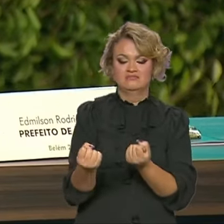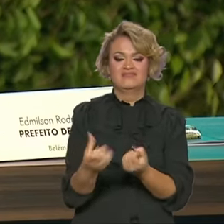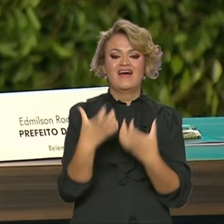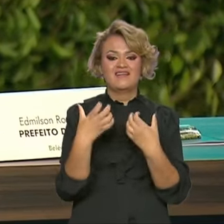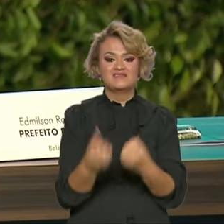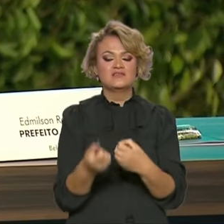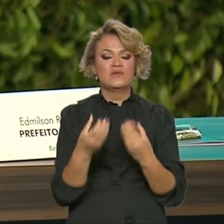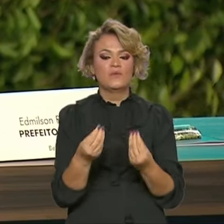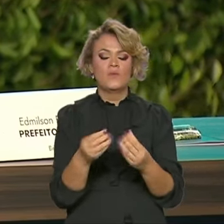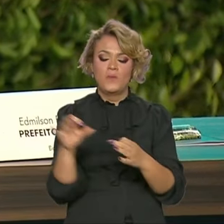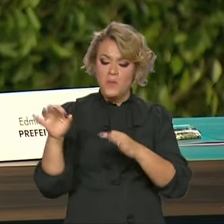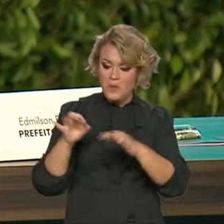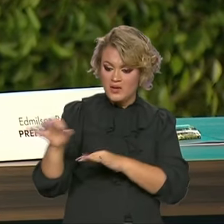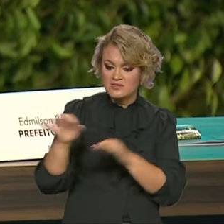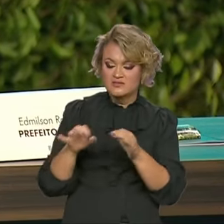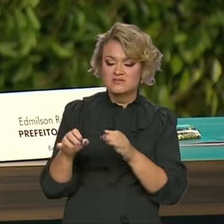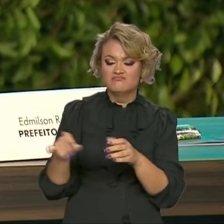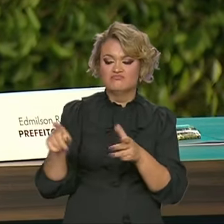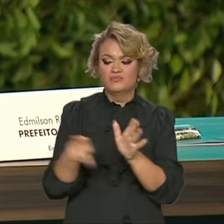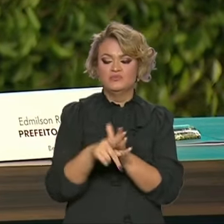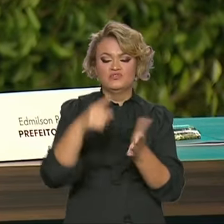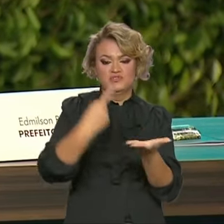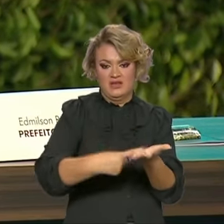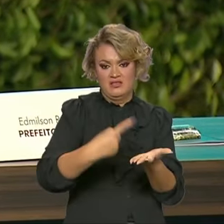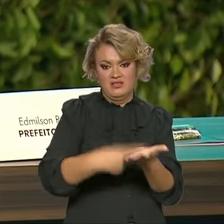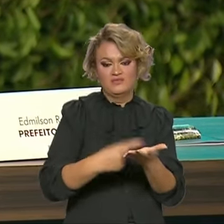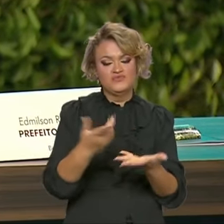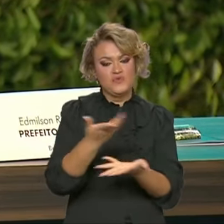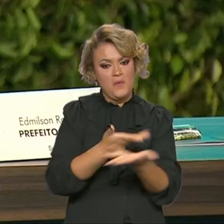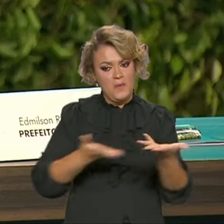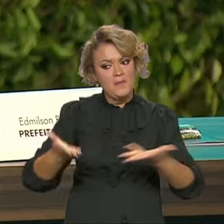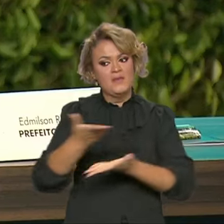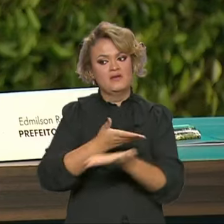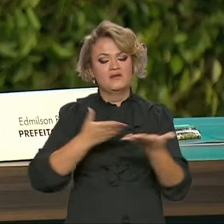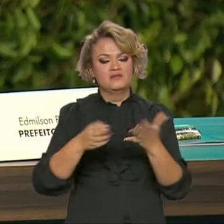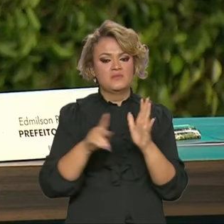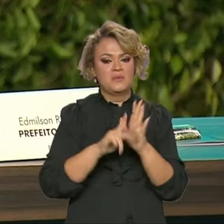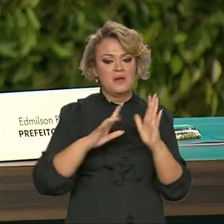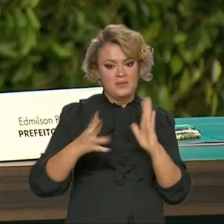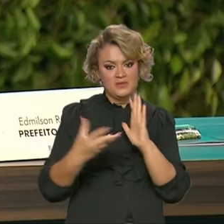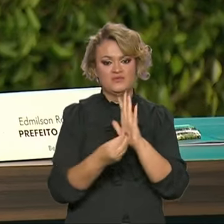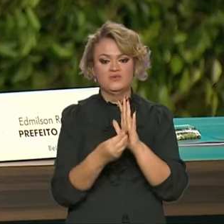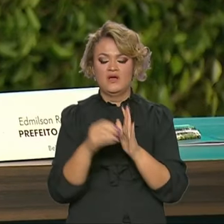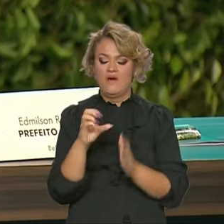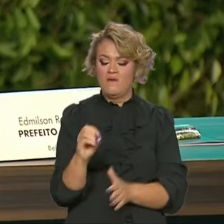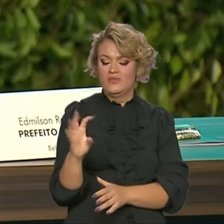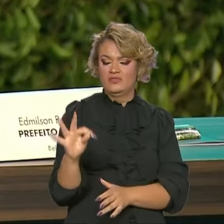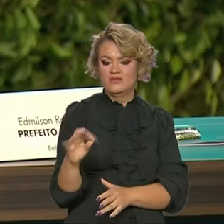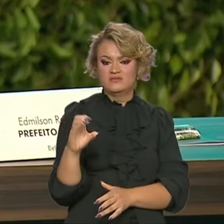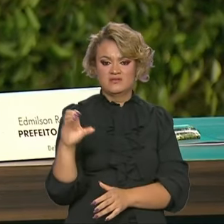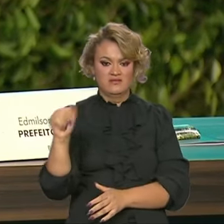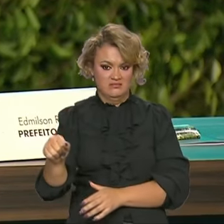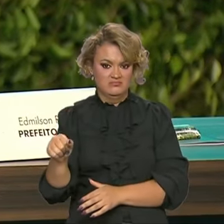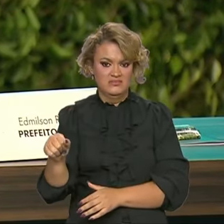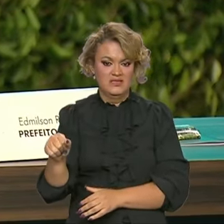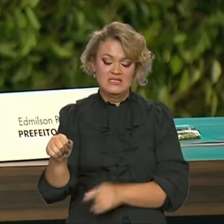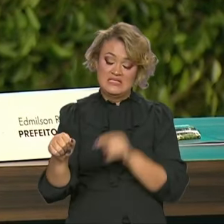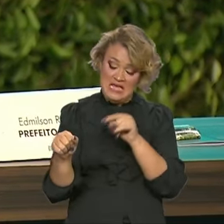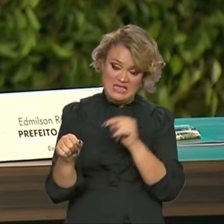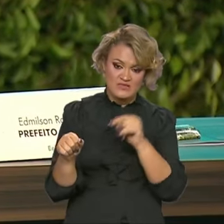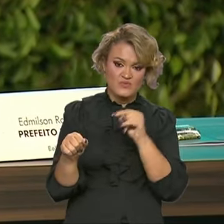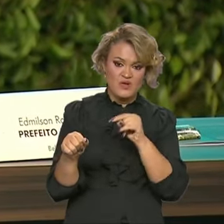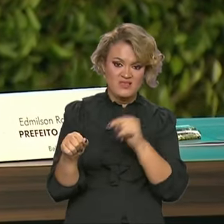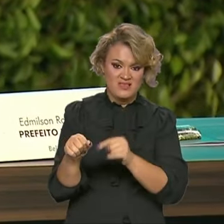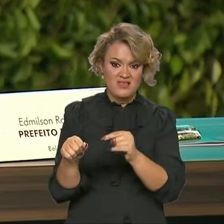pela organização do Tratado de Cooperação Amazônica, OTCA, se tornando